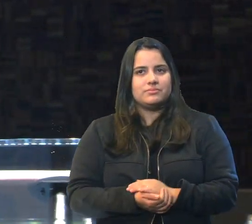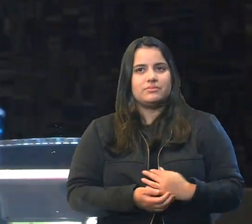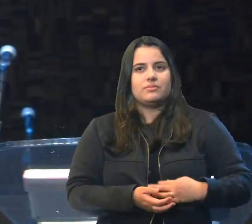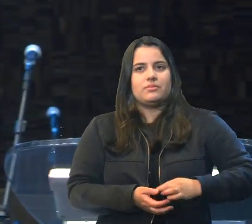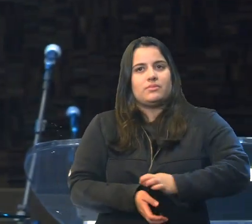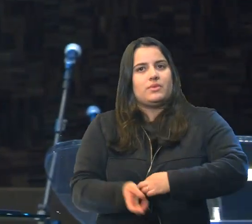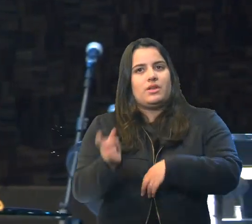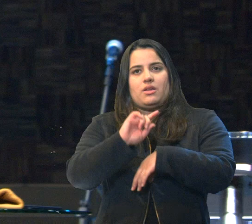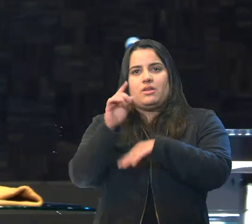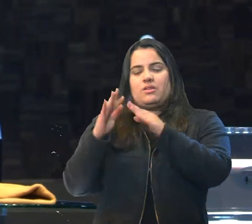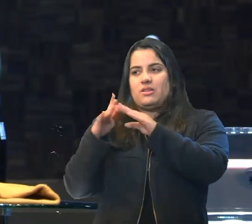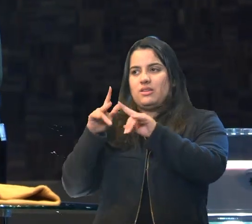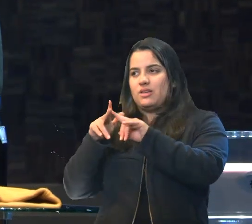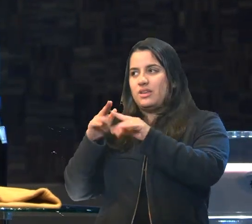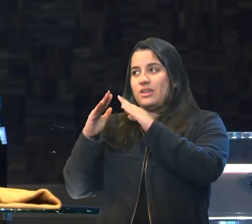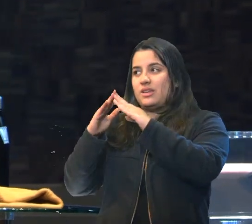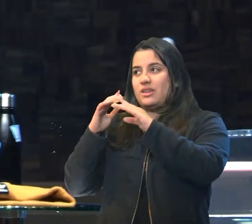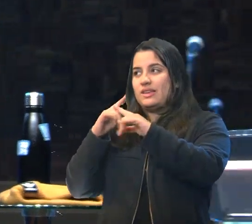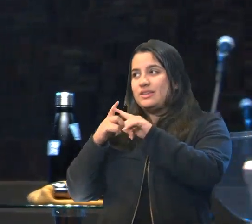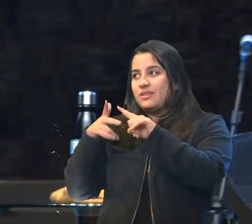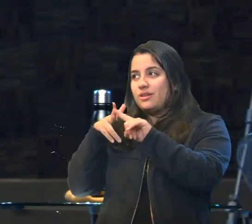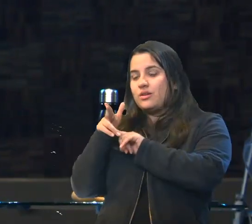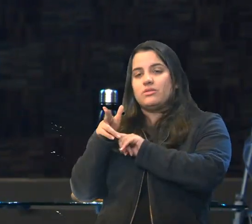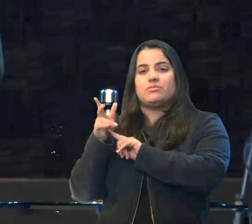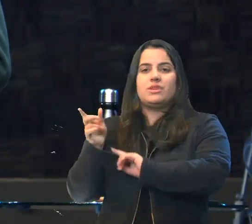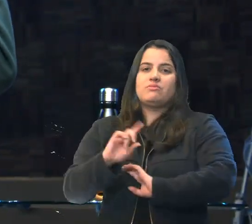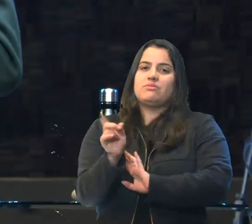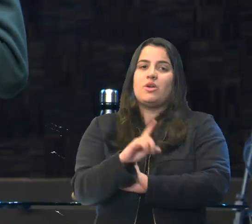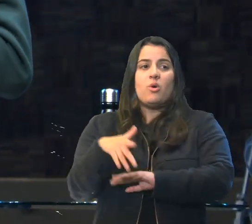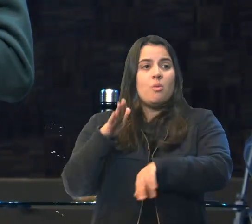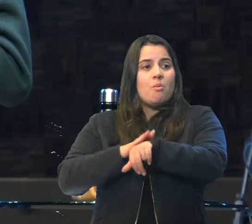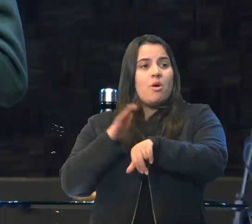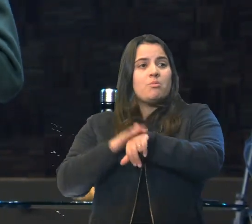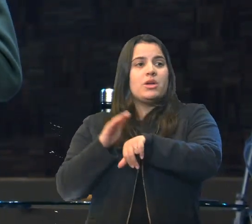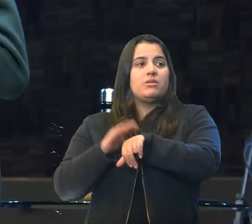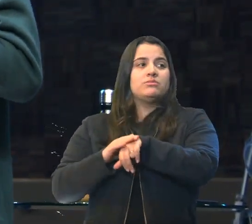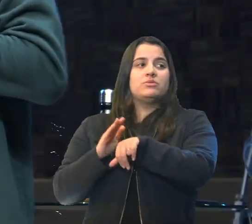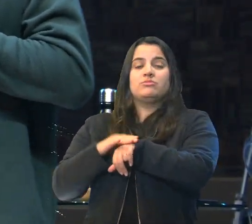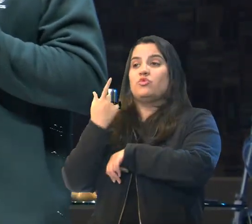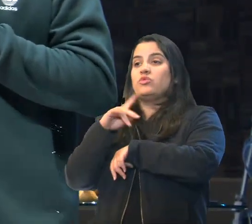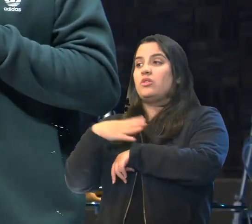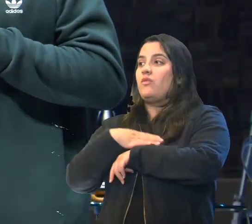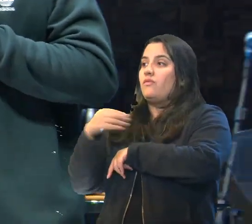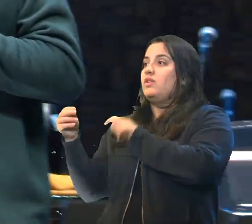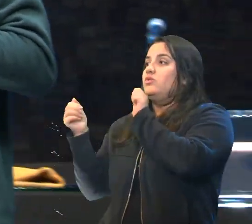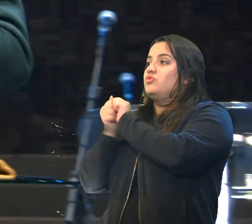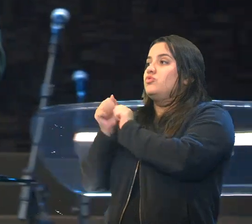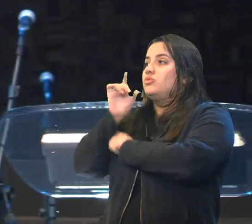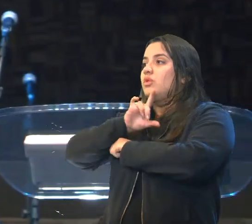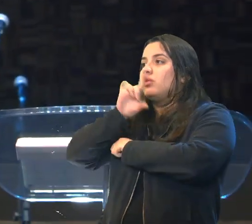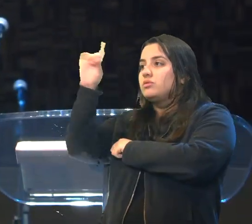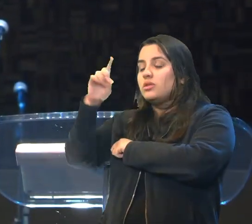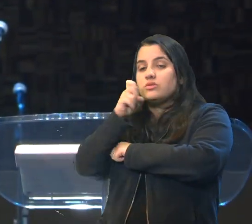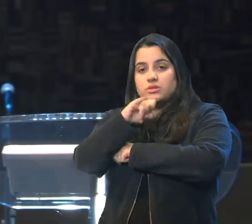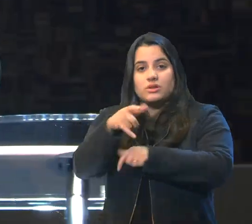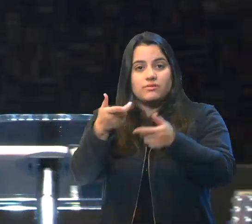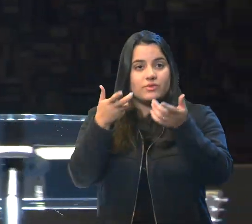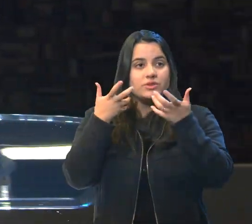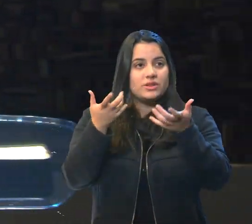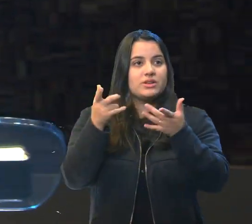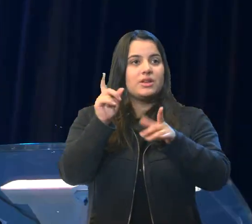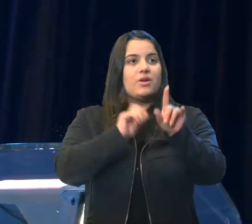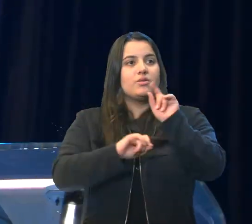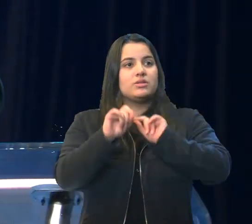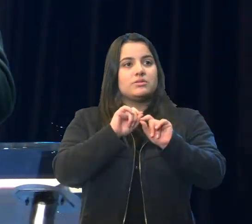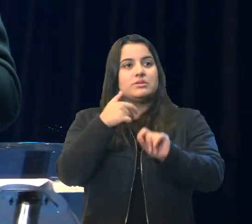não corta a igreja. Não corta o tempo dele com Deus. Se você quer ser uma referência de pai e mãe, ensina o teu filho a